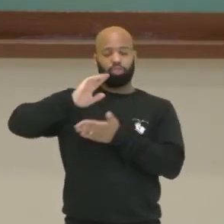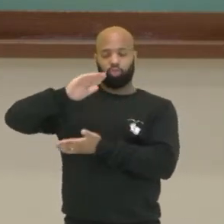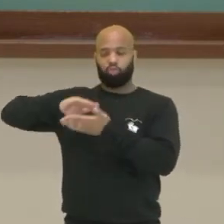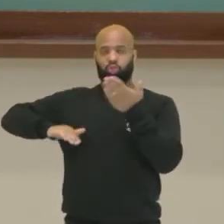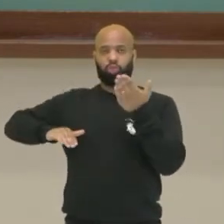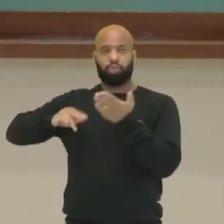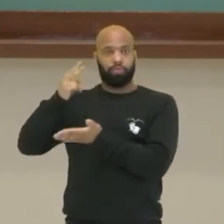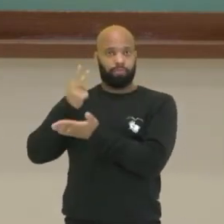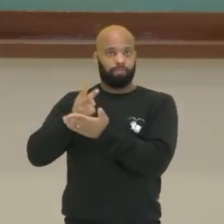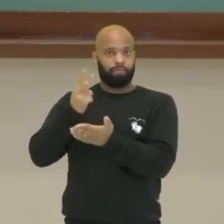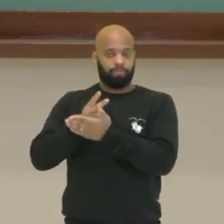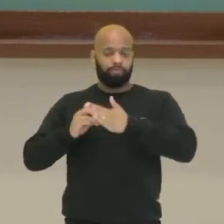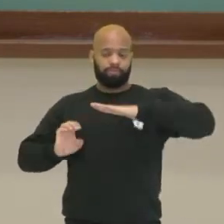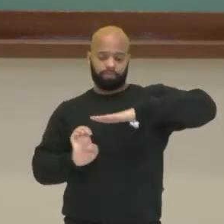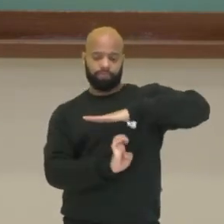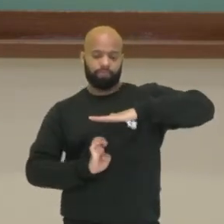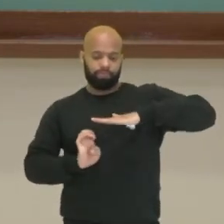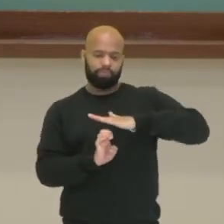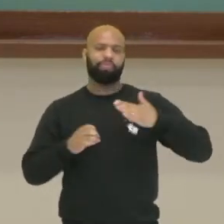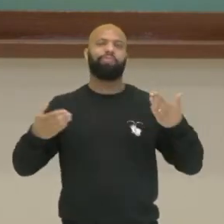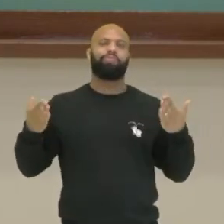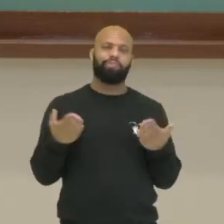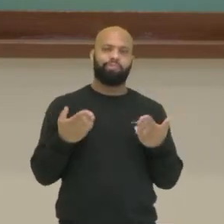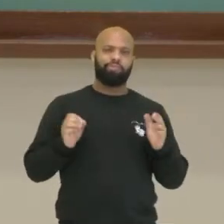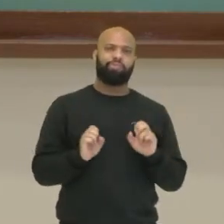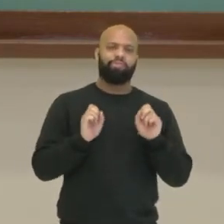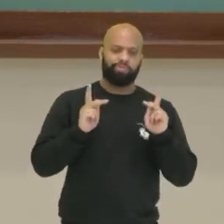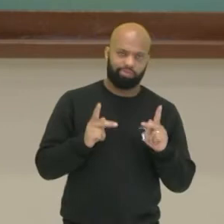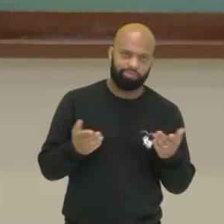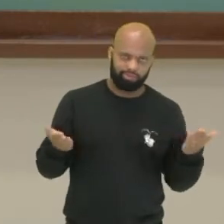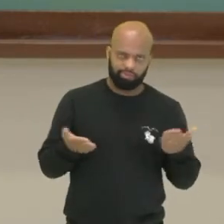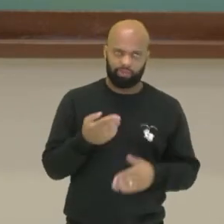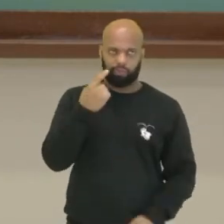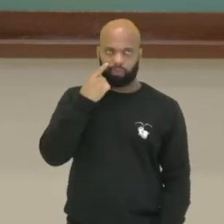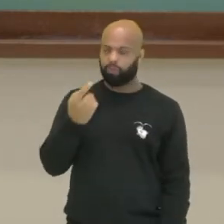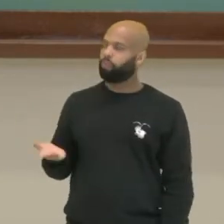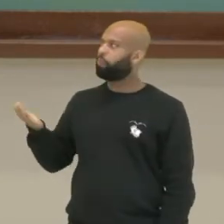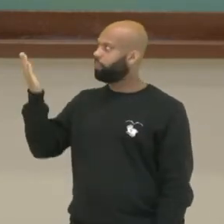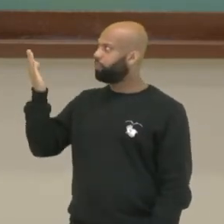mesma empresa. Tranquilos? Vamos acompanhar lá, então.